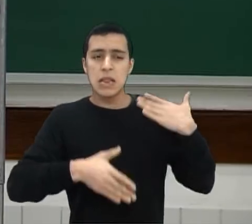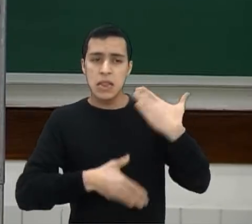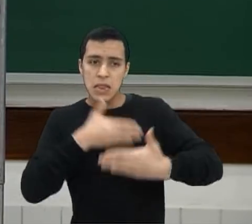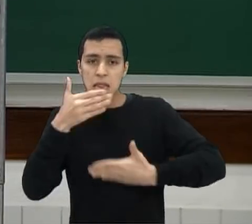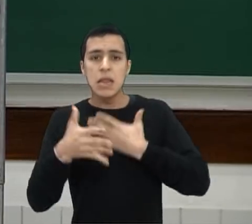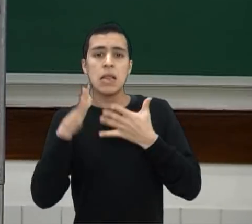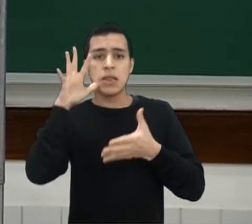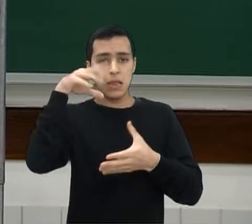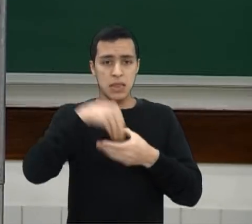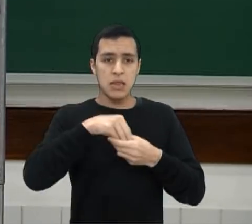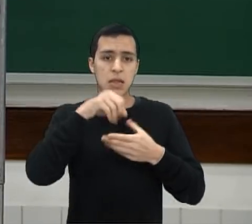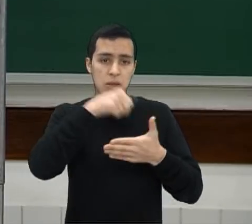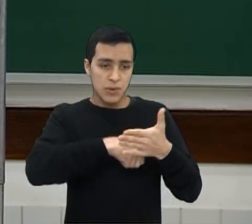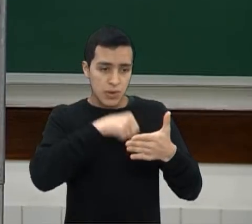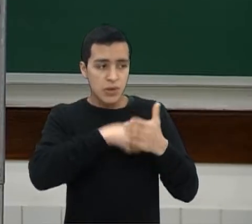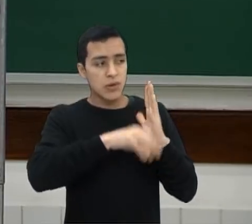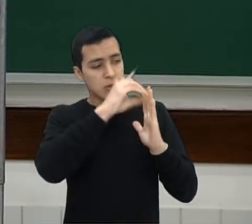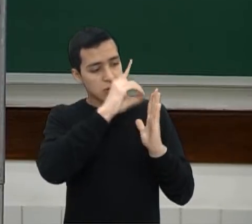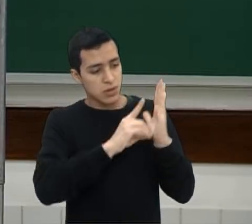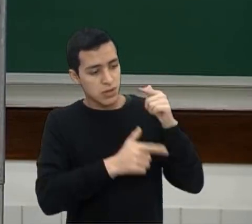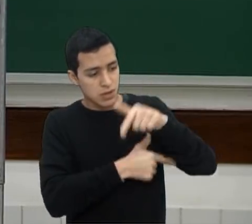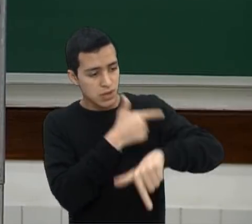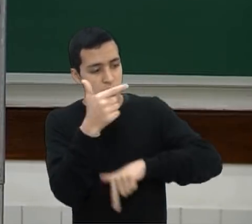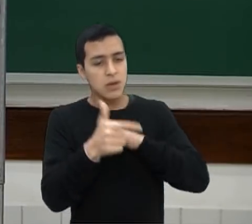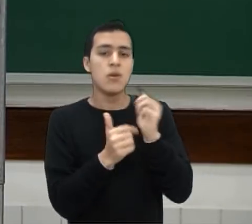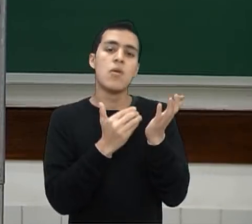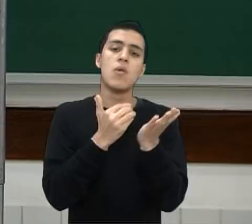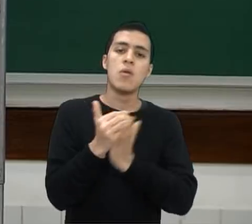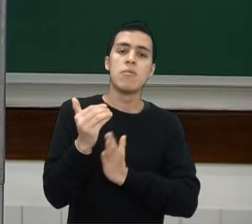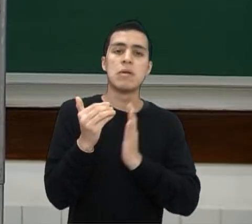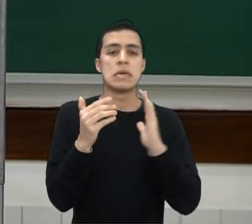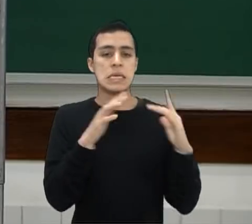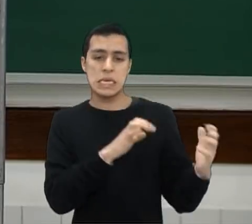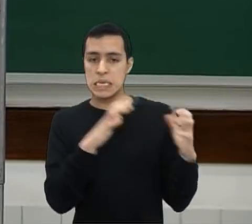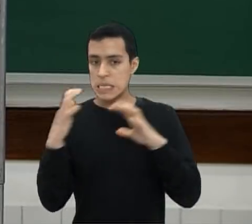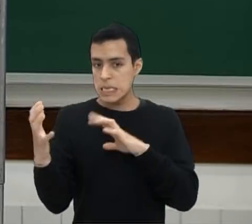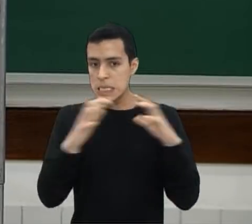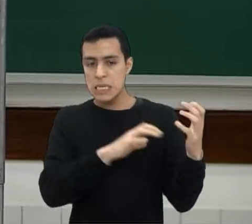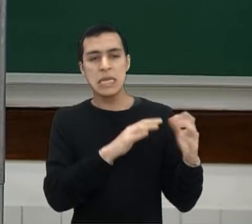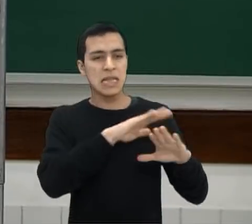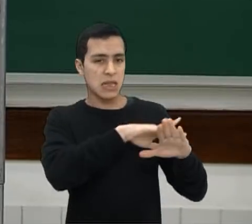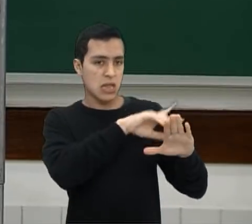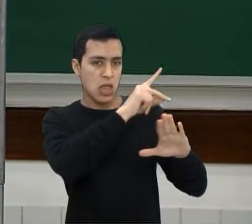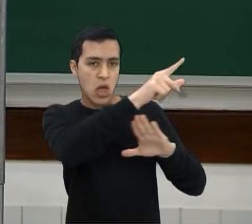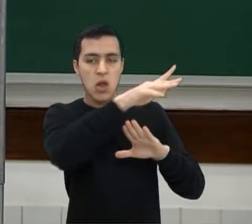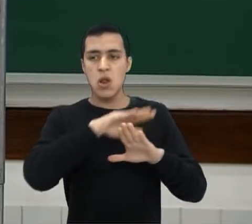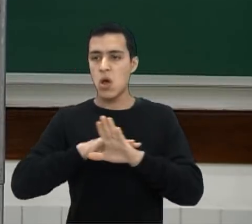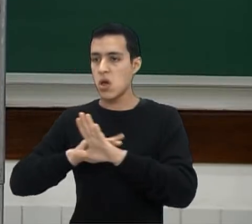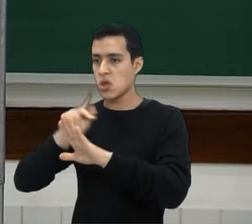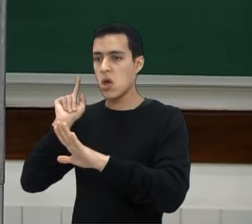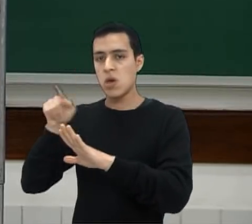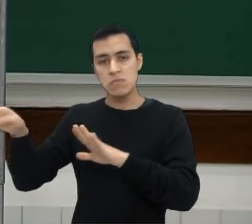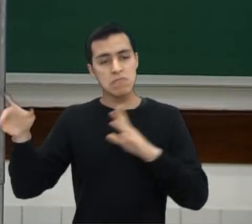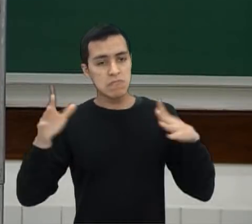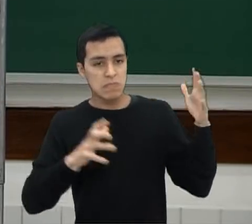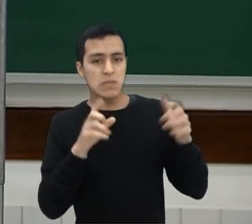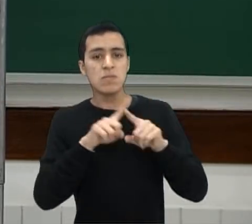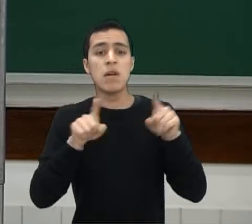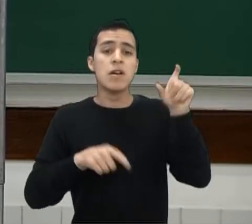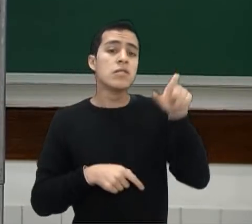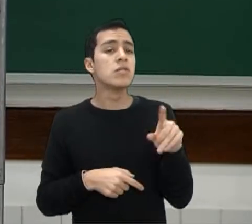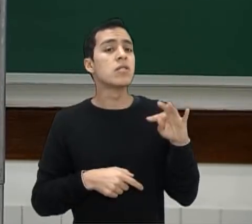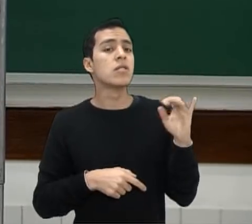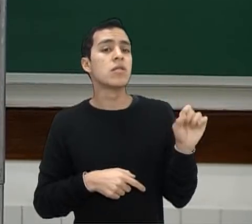na militância pela luta, né, dos direitos trabalhistas, então eles começam a entrar num conflito ideológico ali, né? Mas o Tião ele